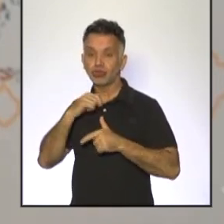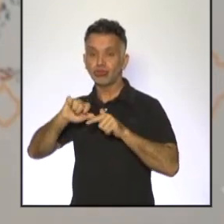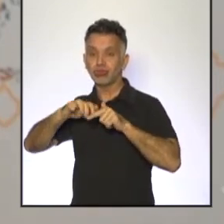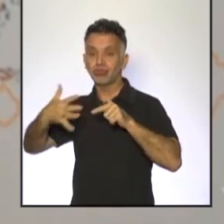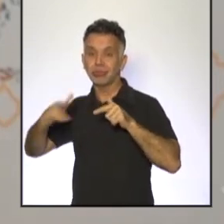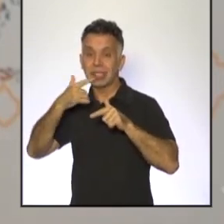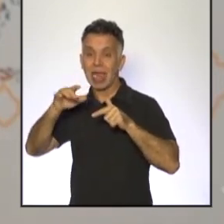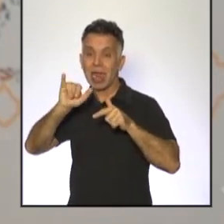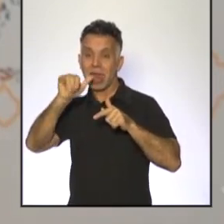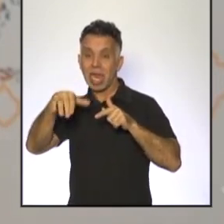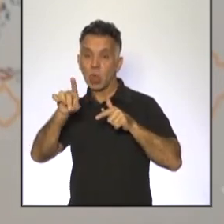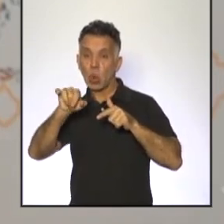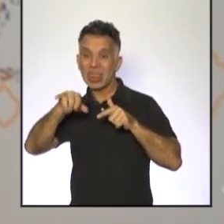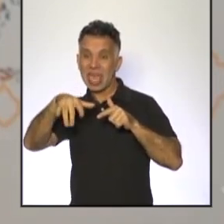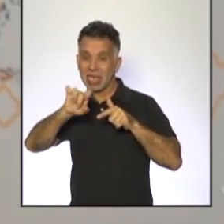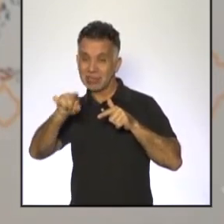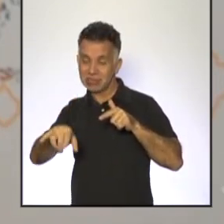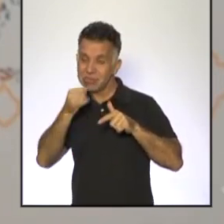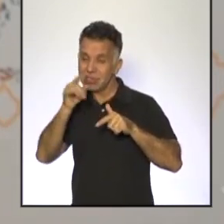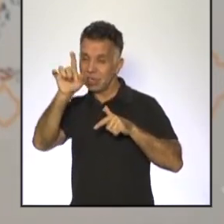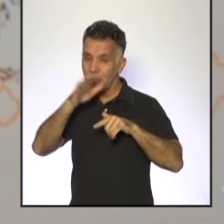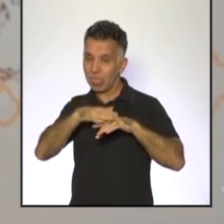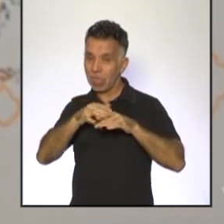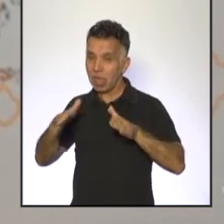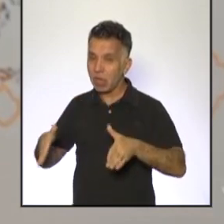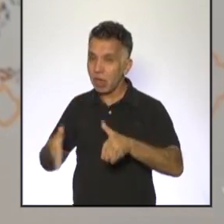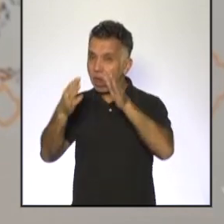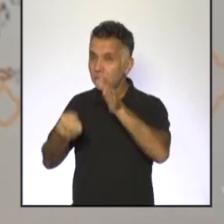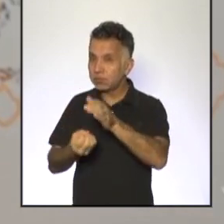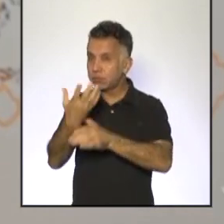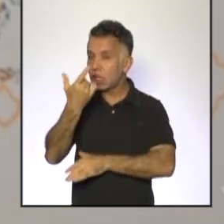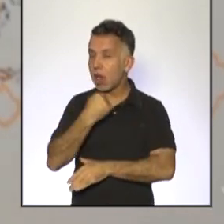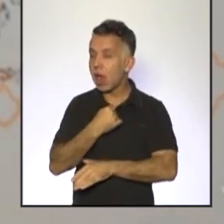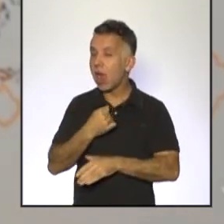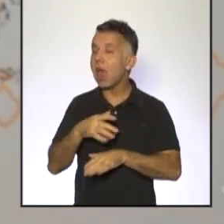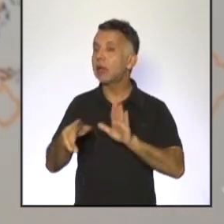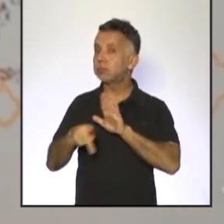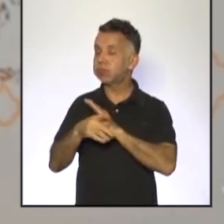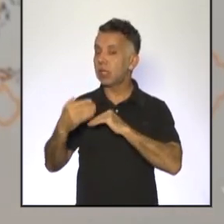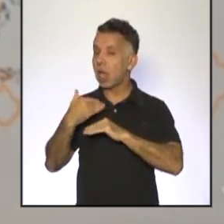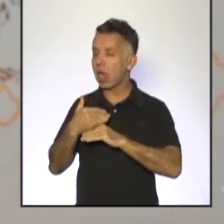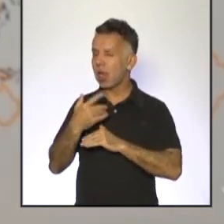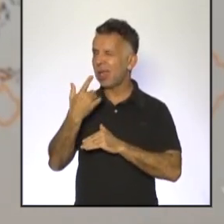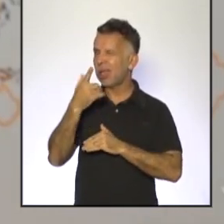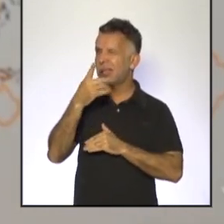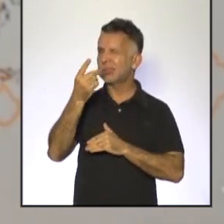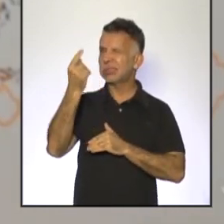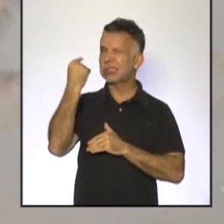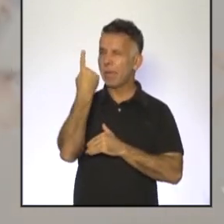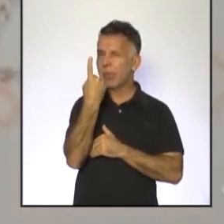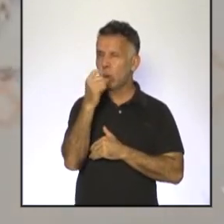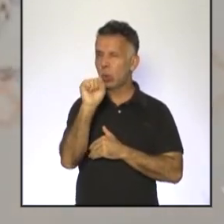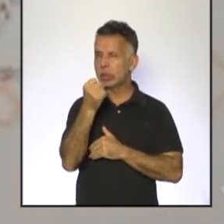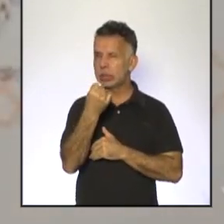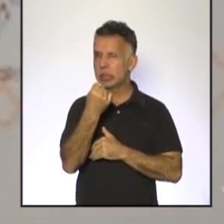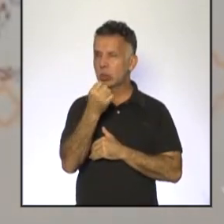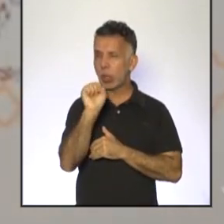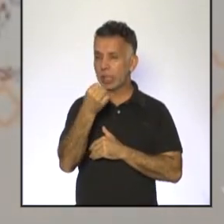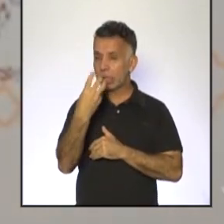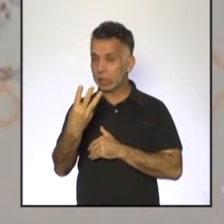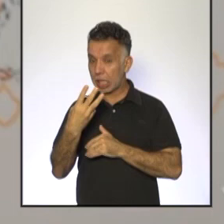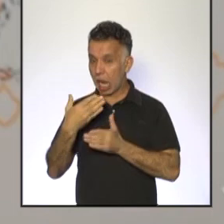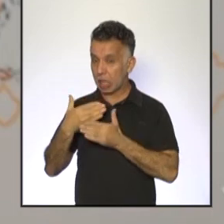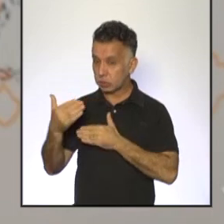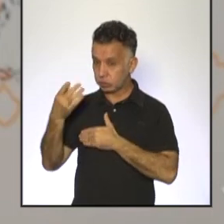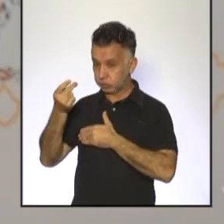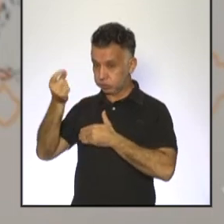novamente. O Krakatoa é um vulcão de erupção clássica pliniana, entrou em erupção em 1883, e